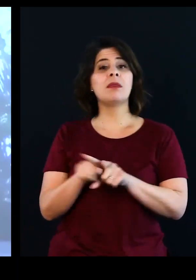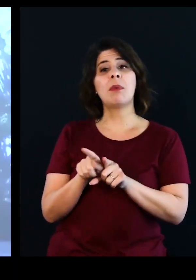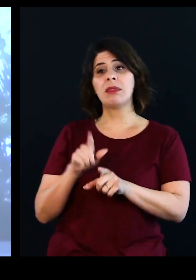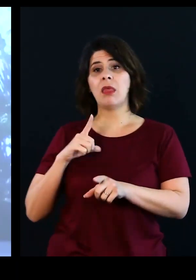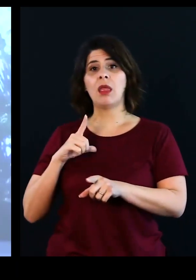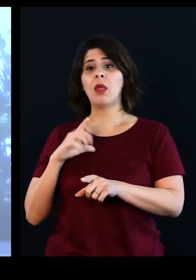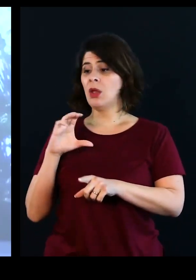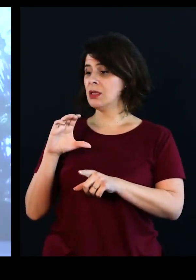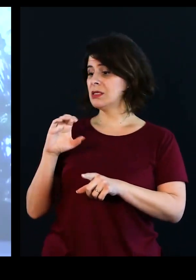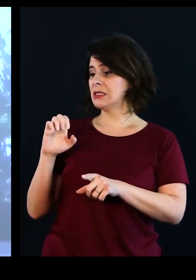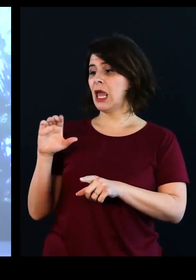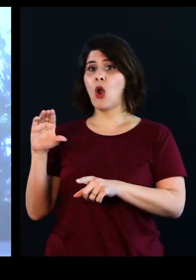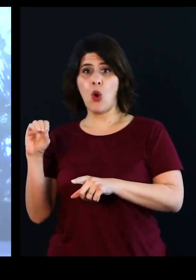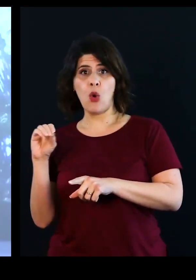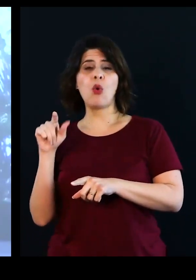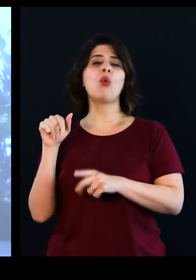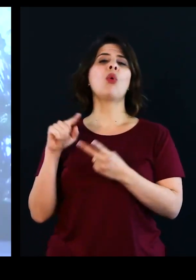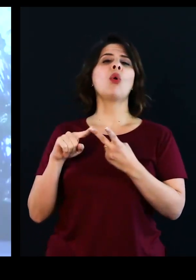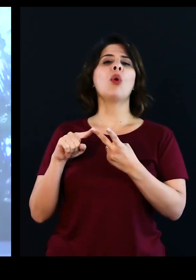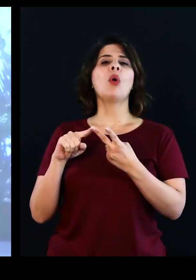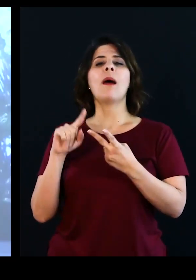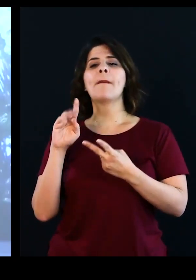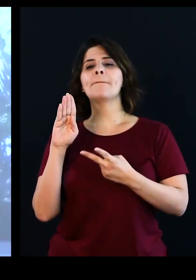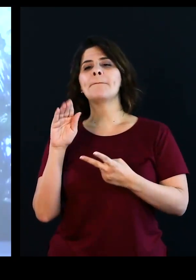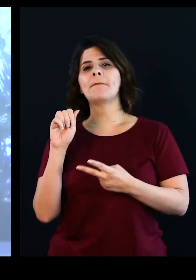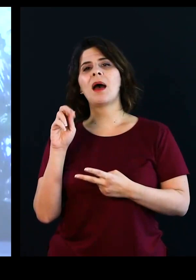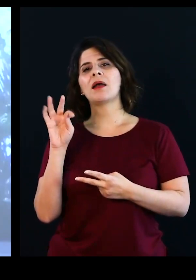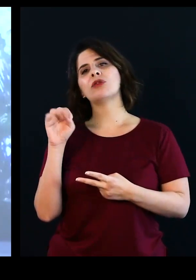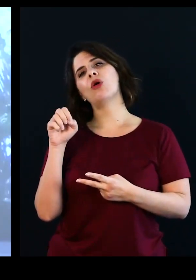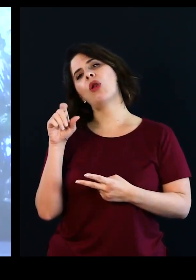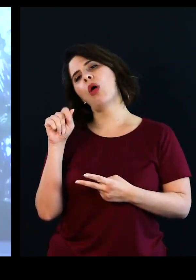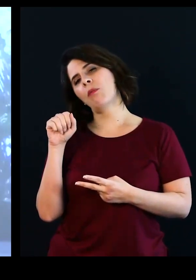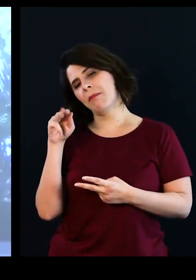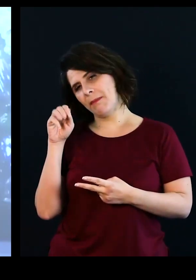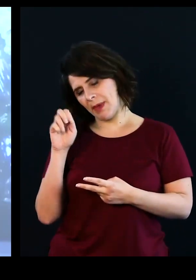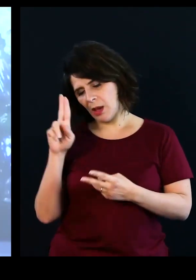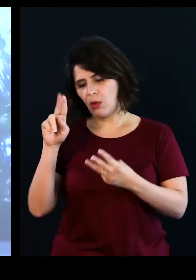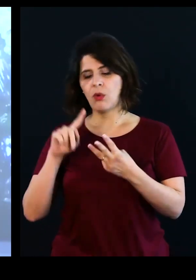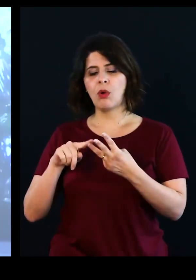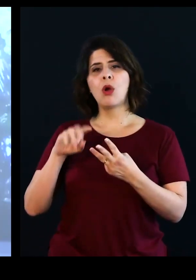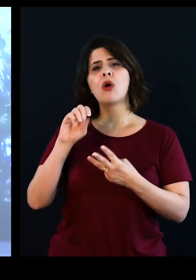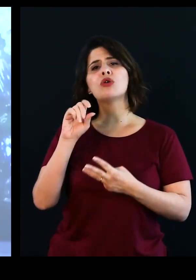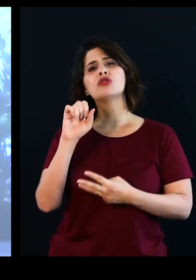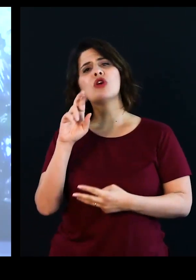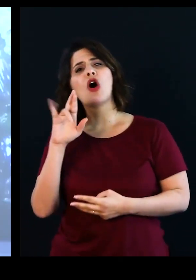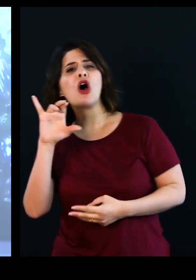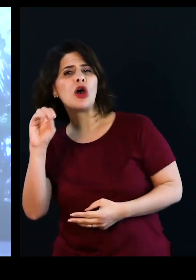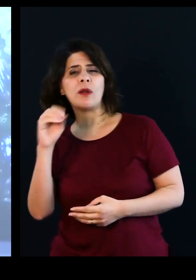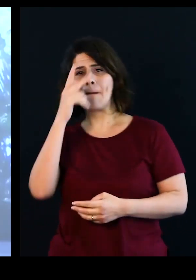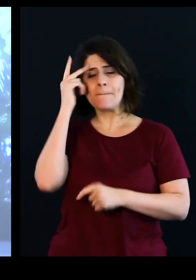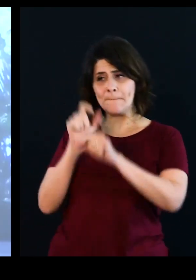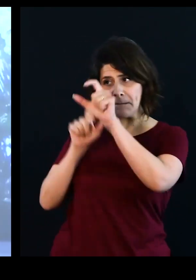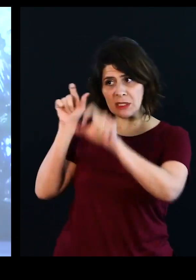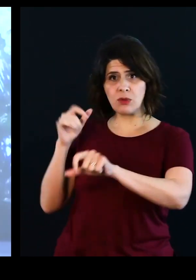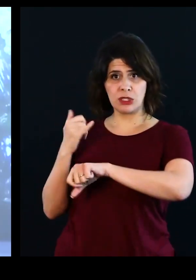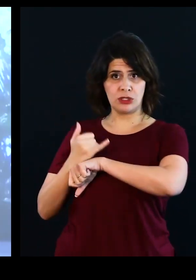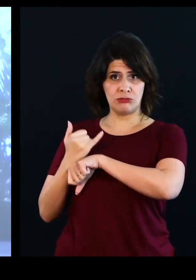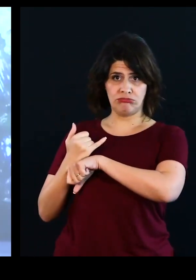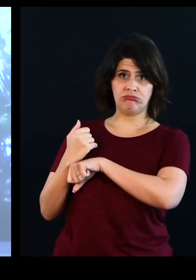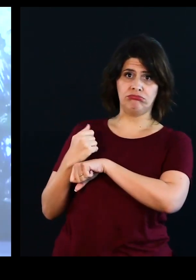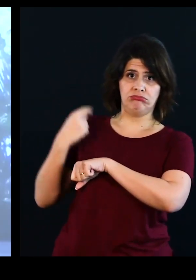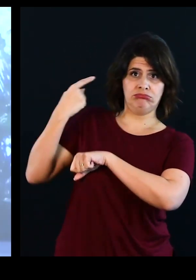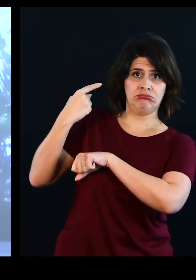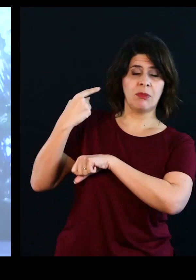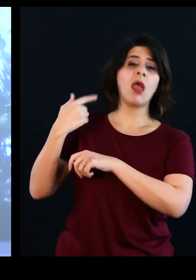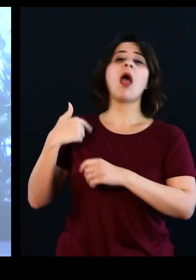eu me reporto na companhia, eu acho que a gente vem discutindo e vem procurando agir de forma muito forte, em várias